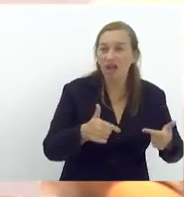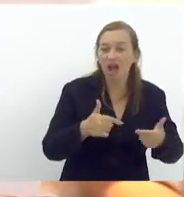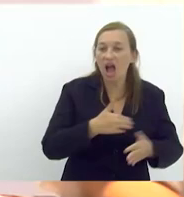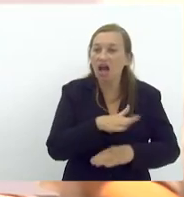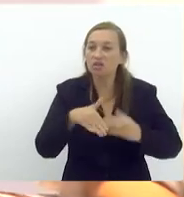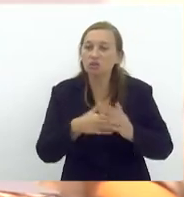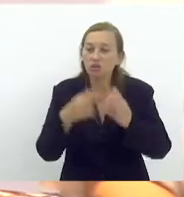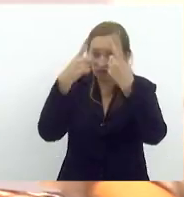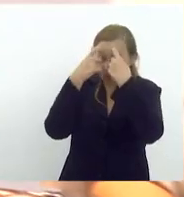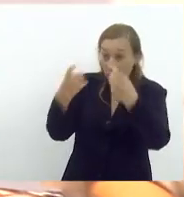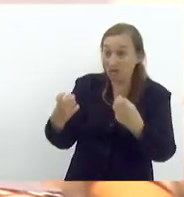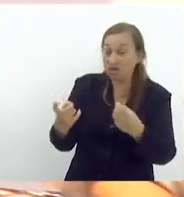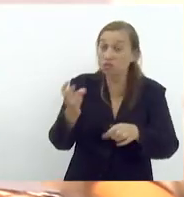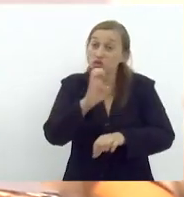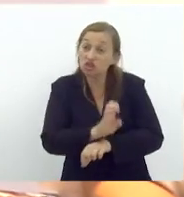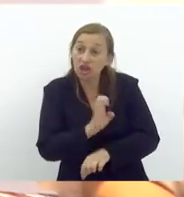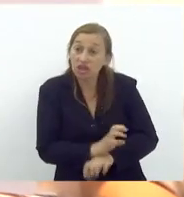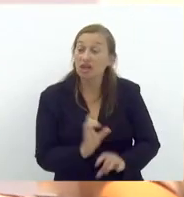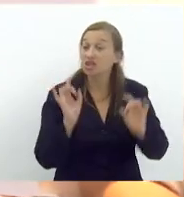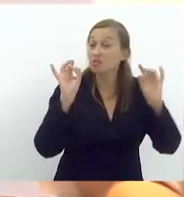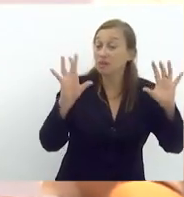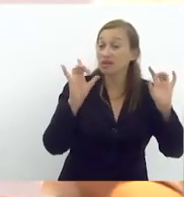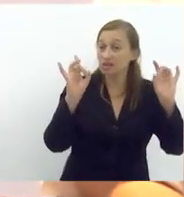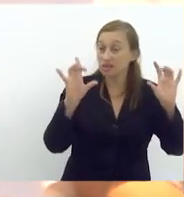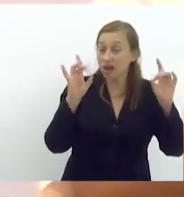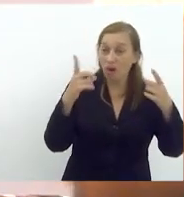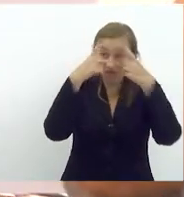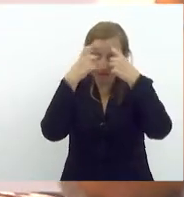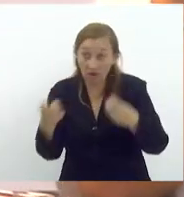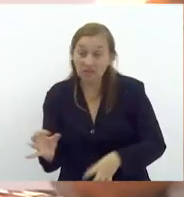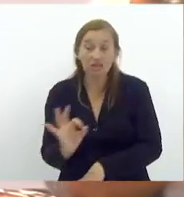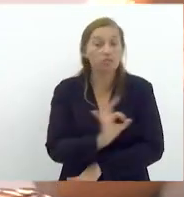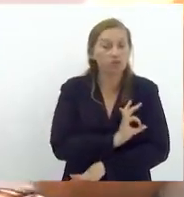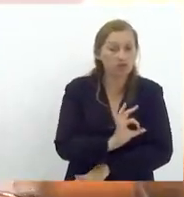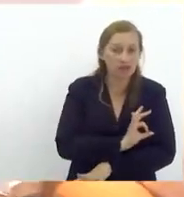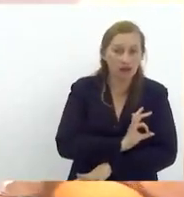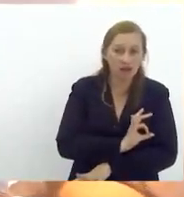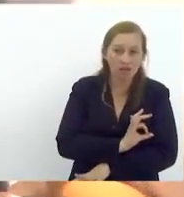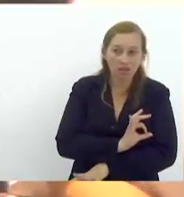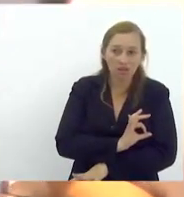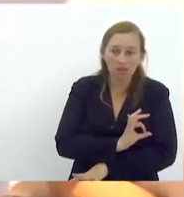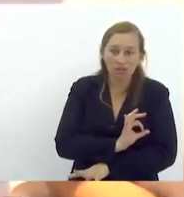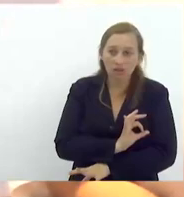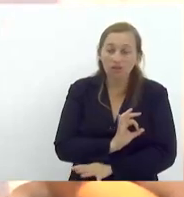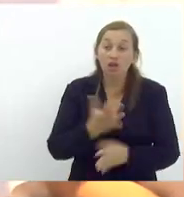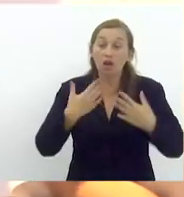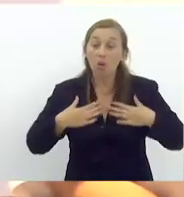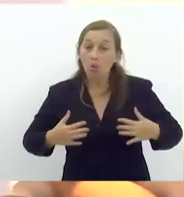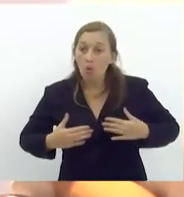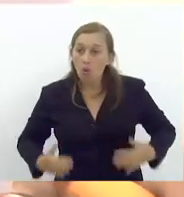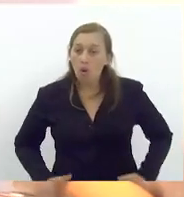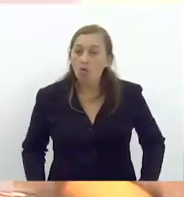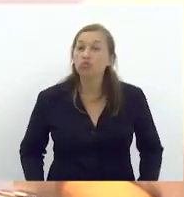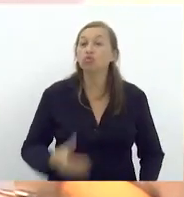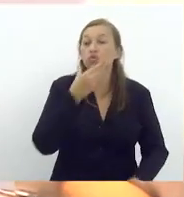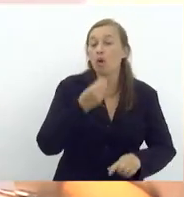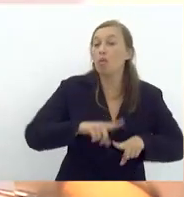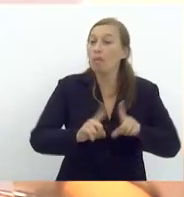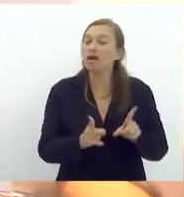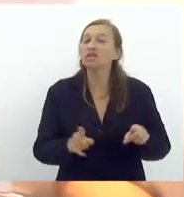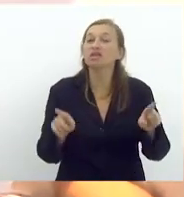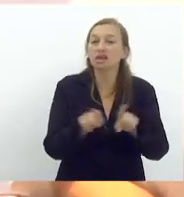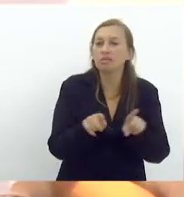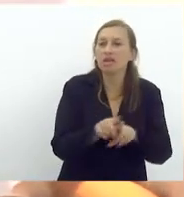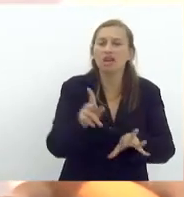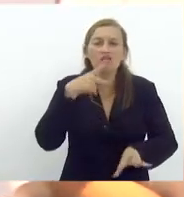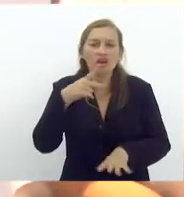a violência do estado e especialmente a violência policial que é dedicada ao corpo dos homens prioritariamente mas a gente tá